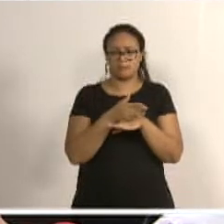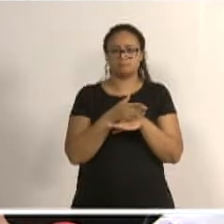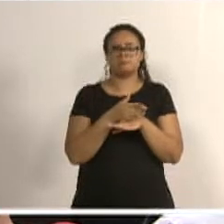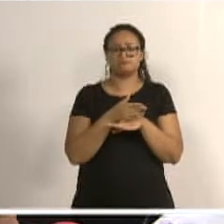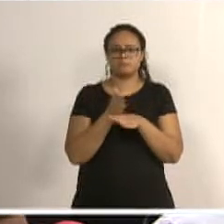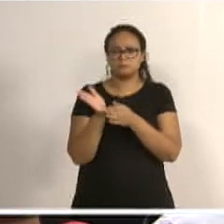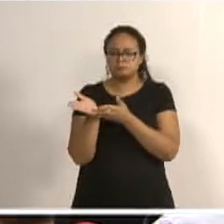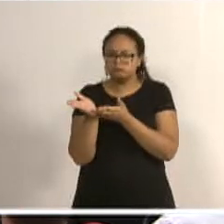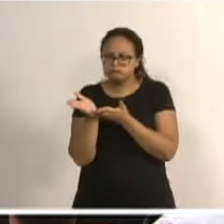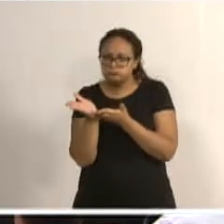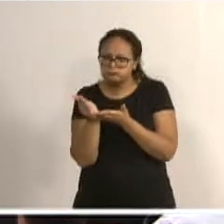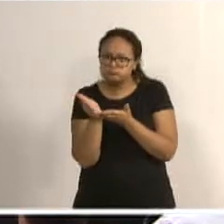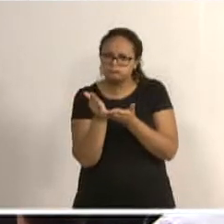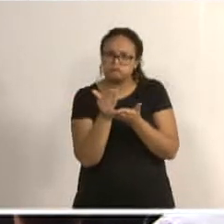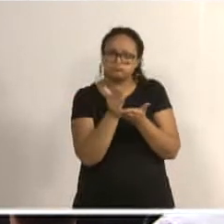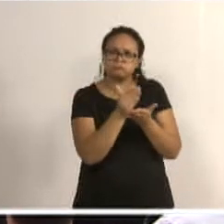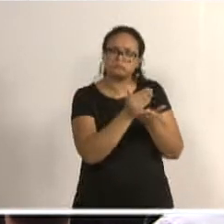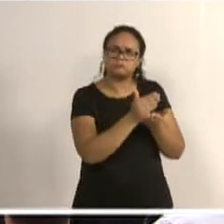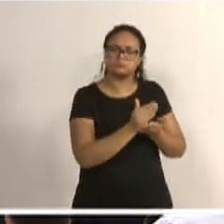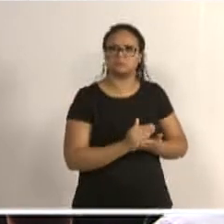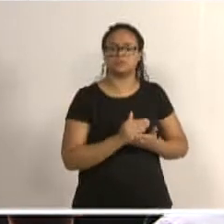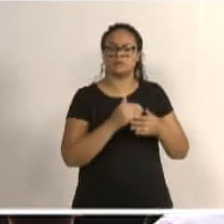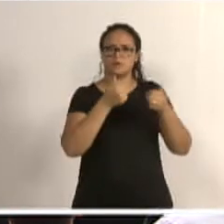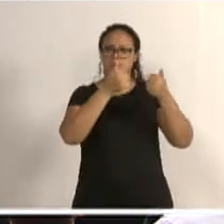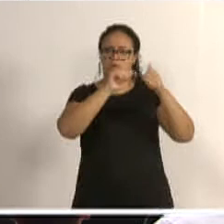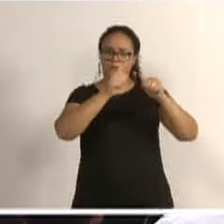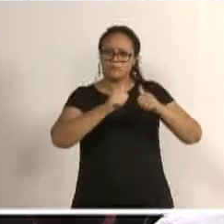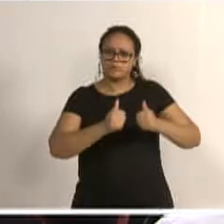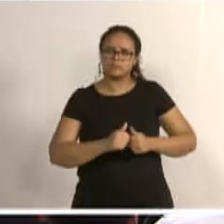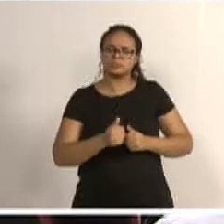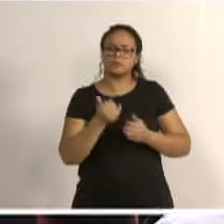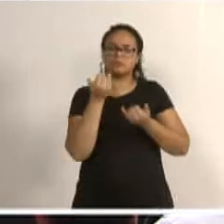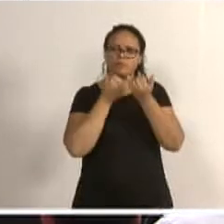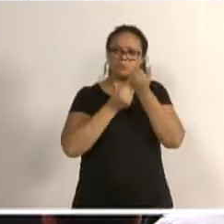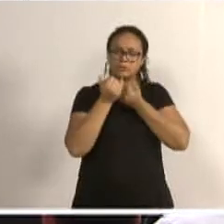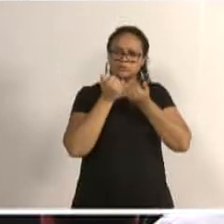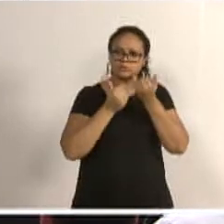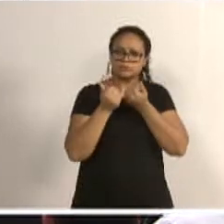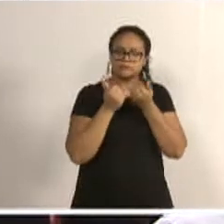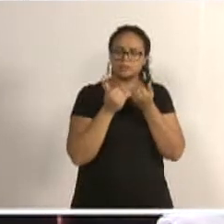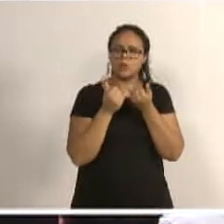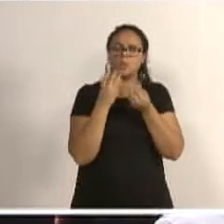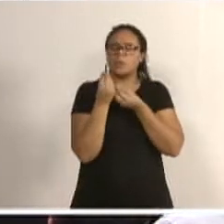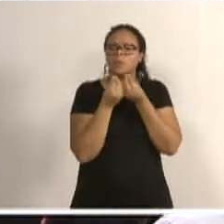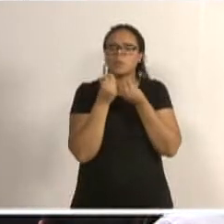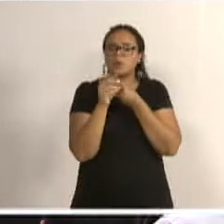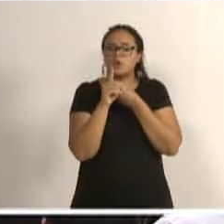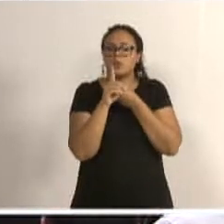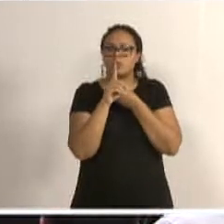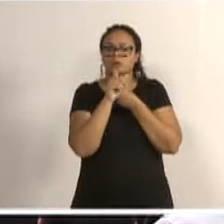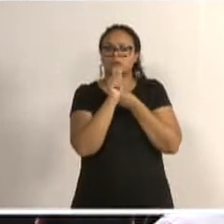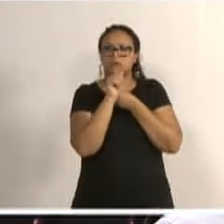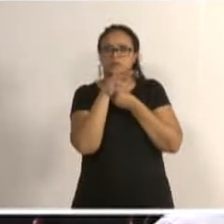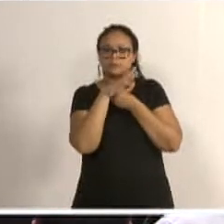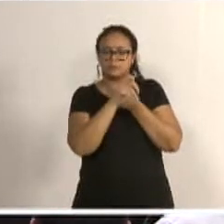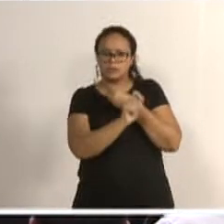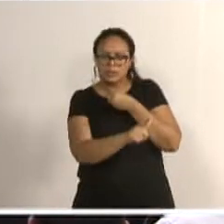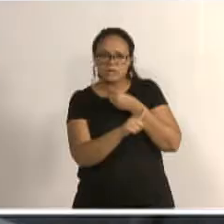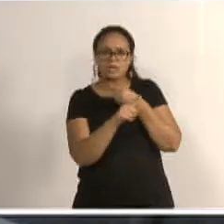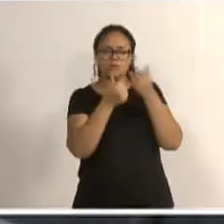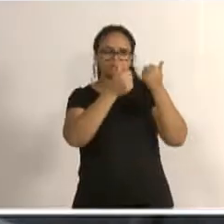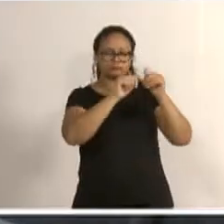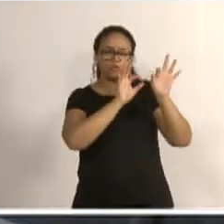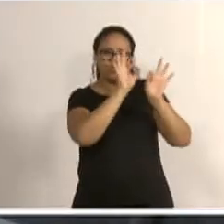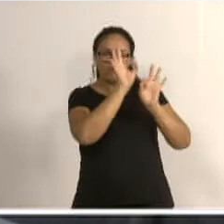que o Daniel trouxe aqui, para chegar nesses valores, para chegar nessas situações, os senhores vão entender que existem muito